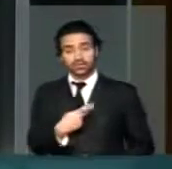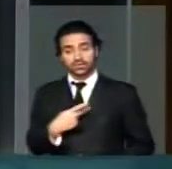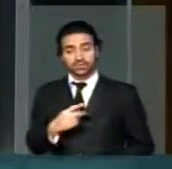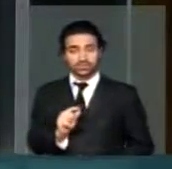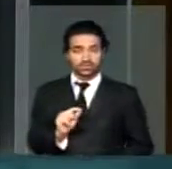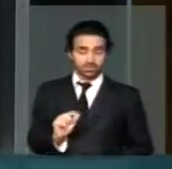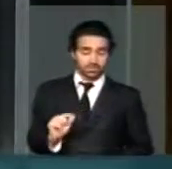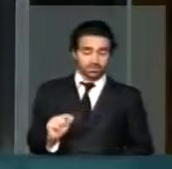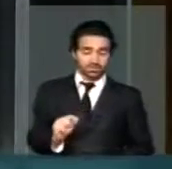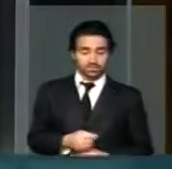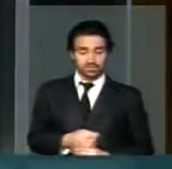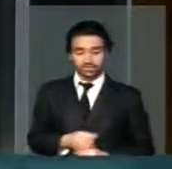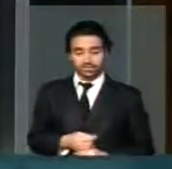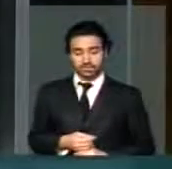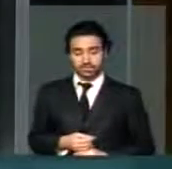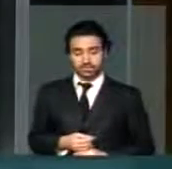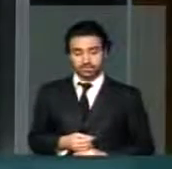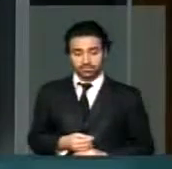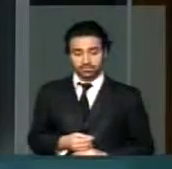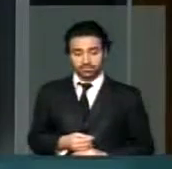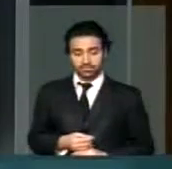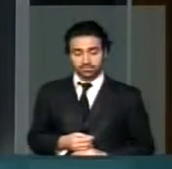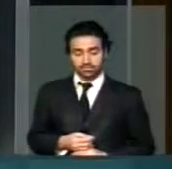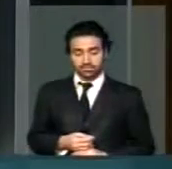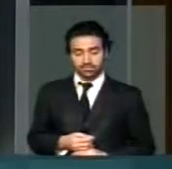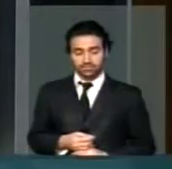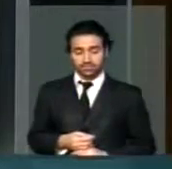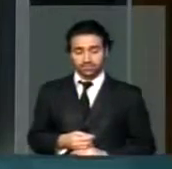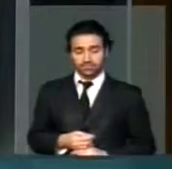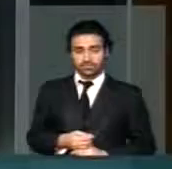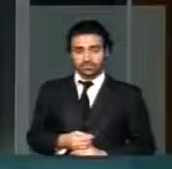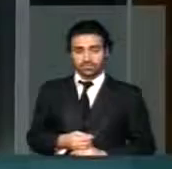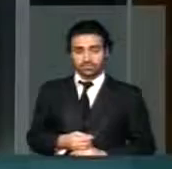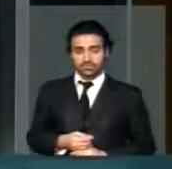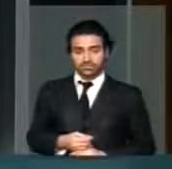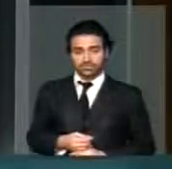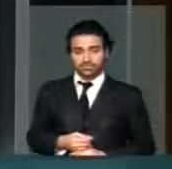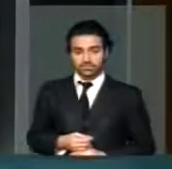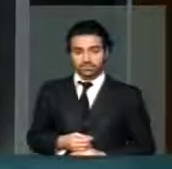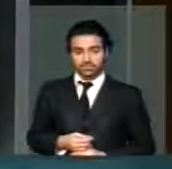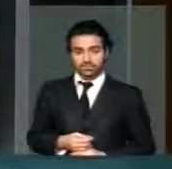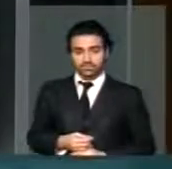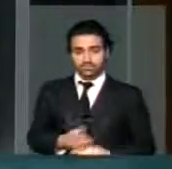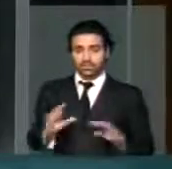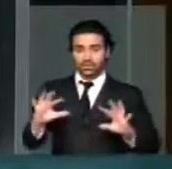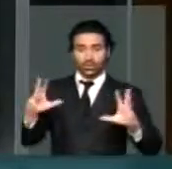que nem tudo deve ser